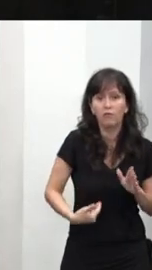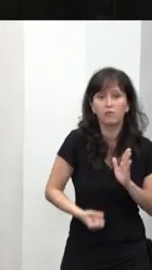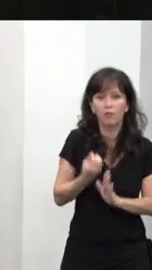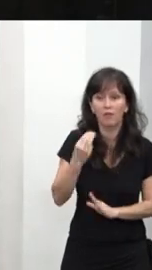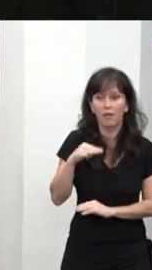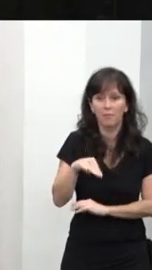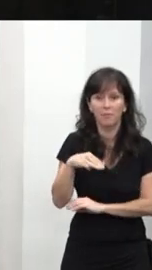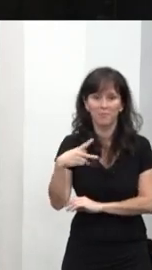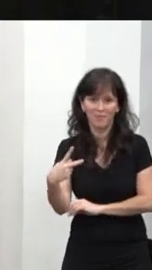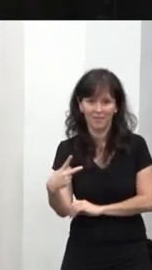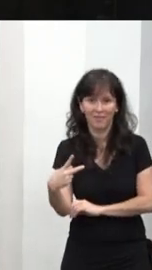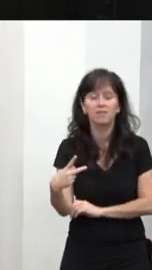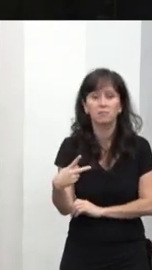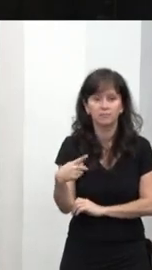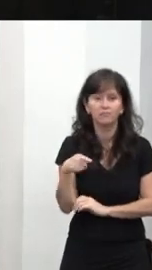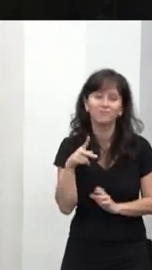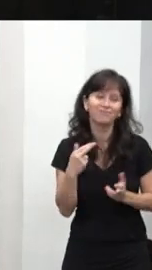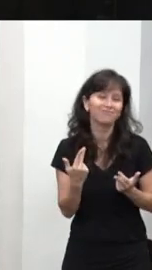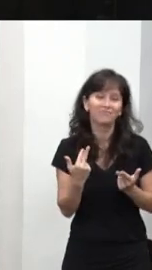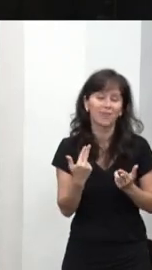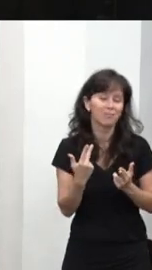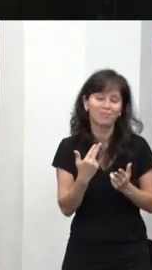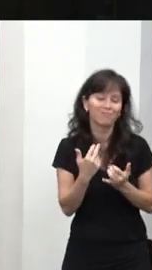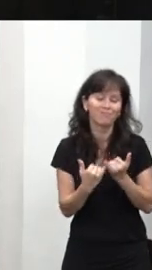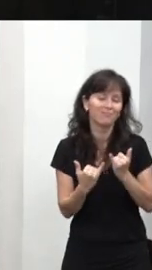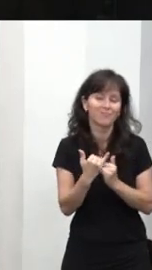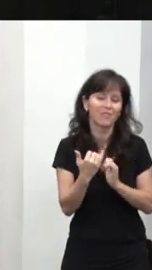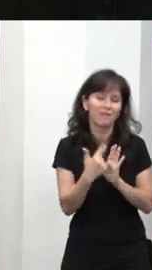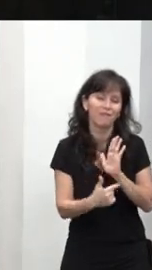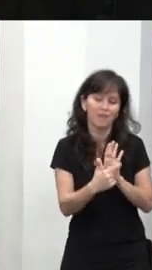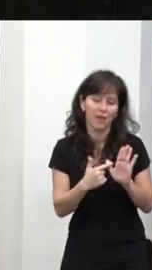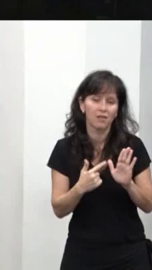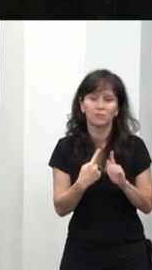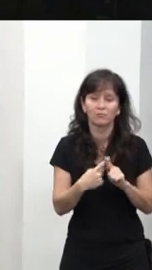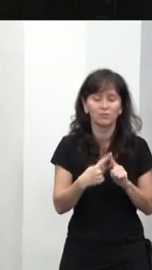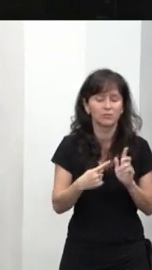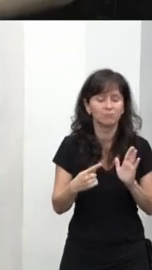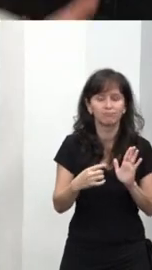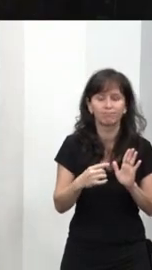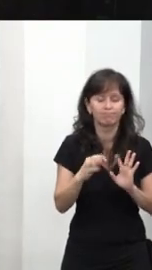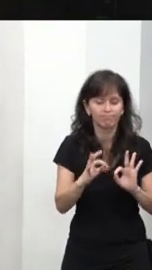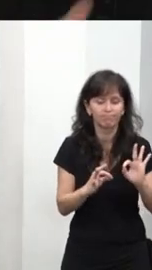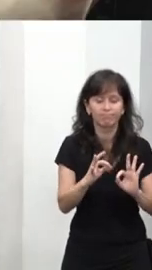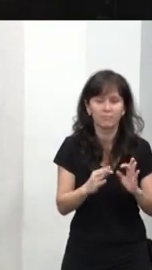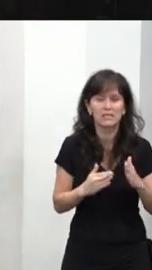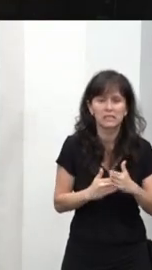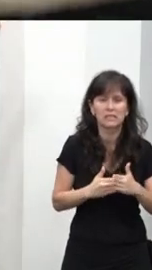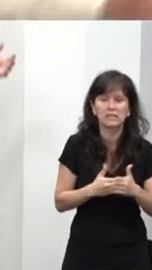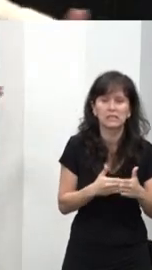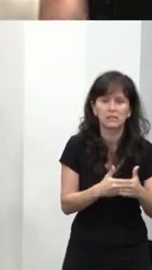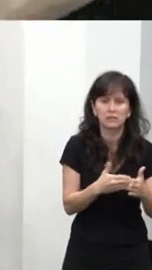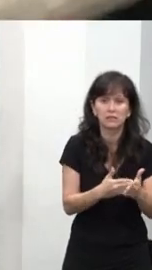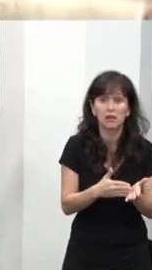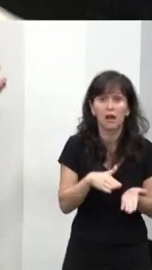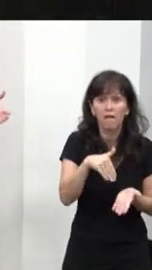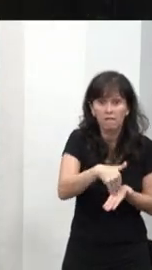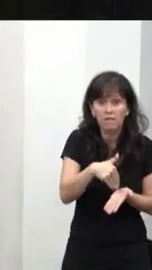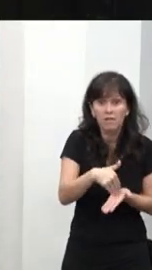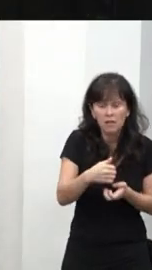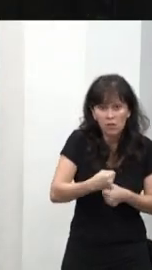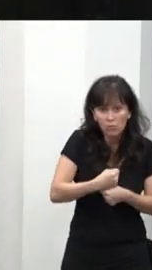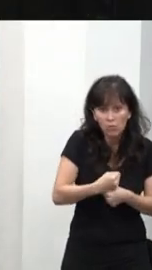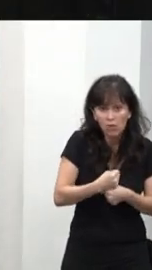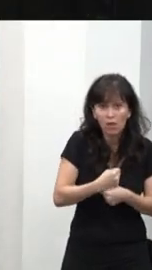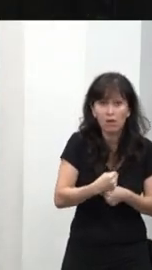era quase um outro veto porque ele dilatava a execução não garantiu recurso E aí no final do ano STF através do ministério